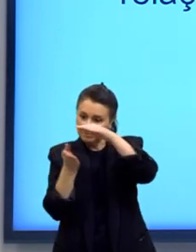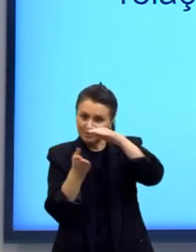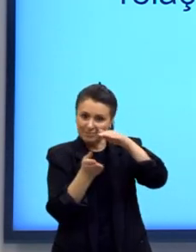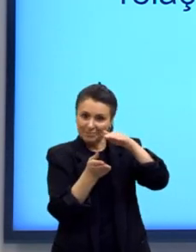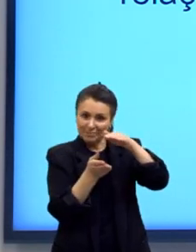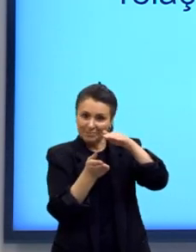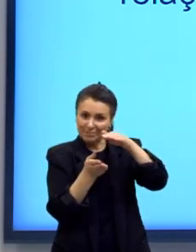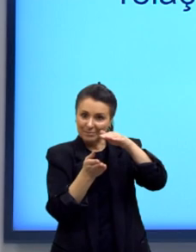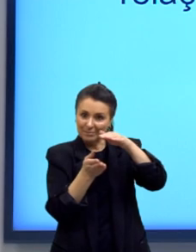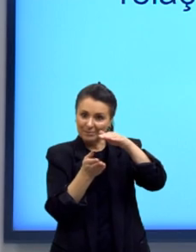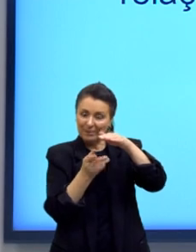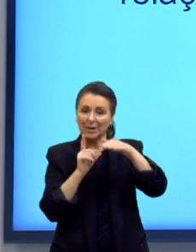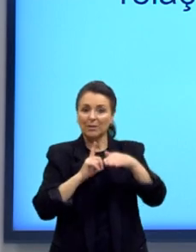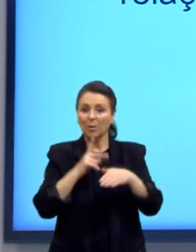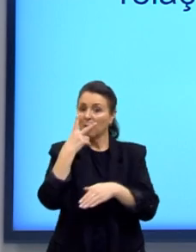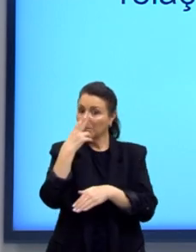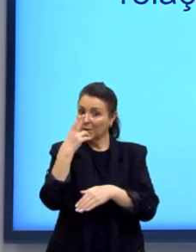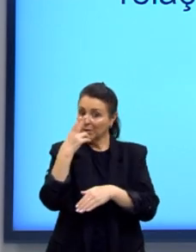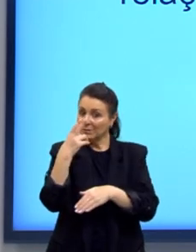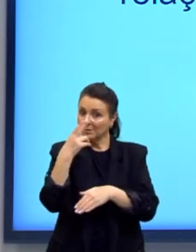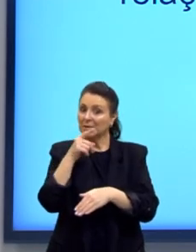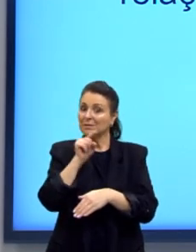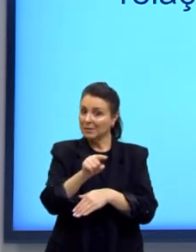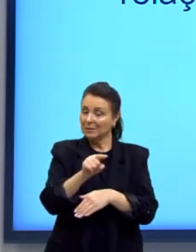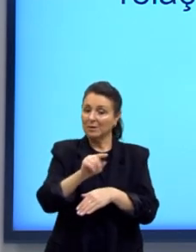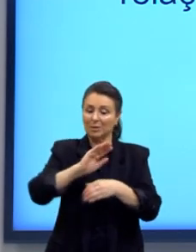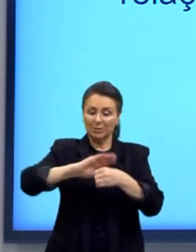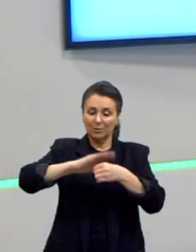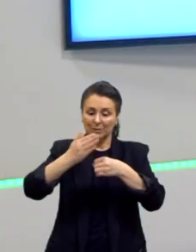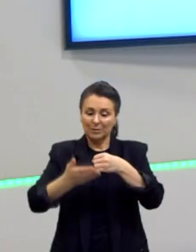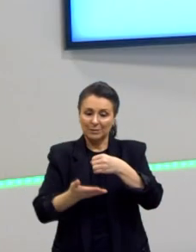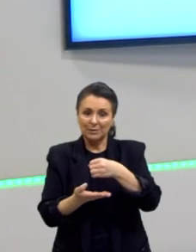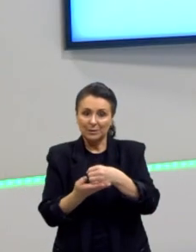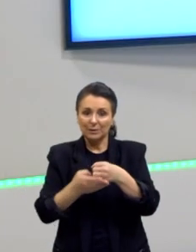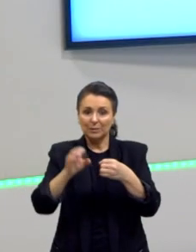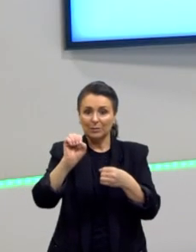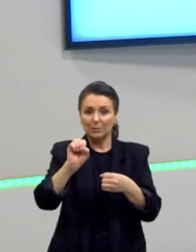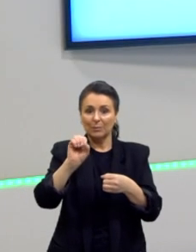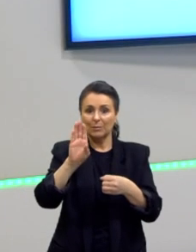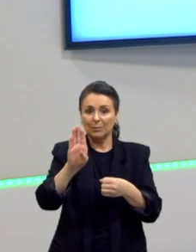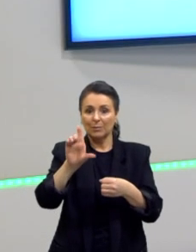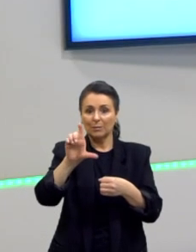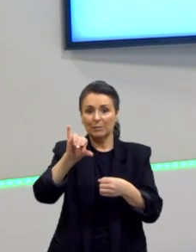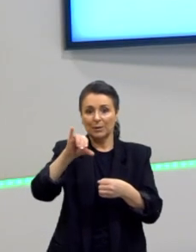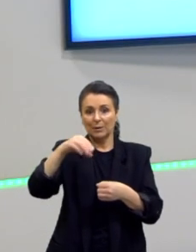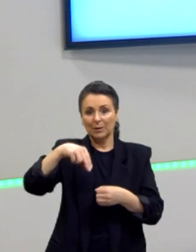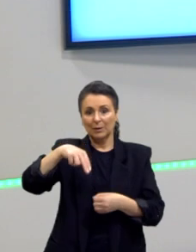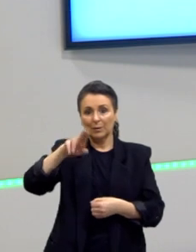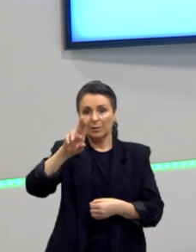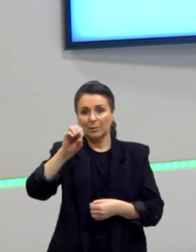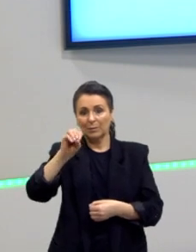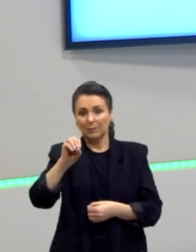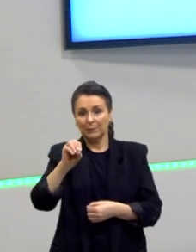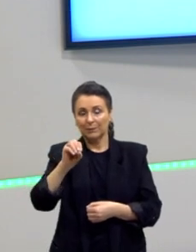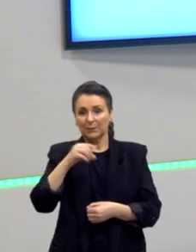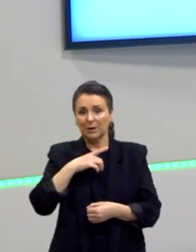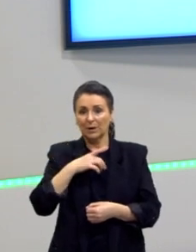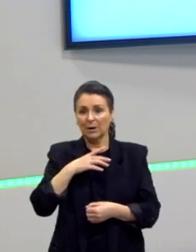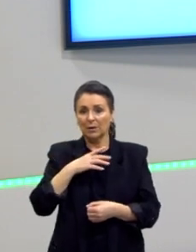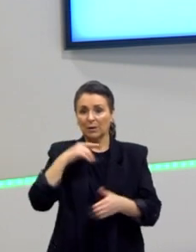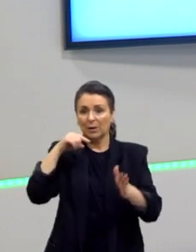ao chão Então se assemelha ao formato de um cilindro oblíquo e agora nós vamos